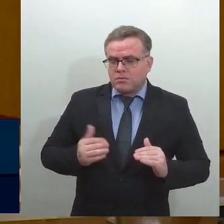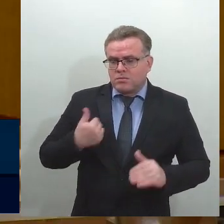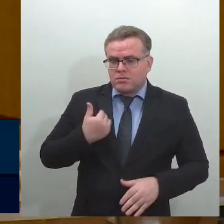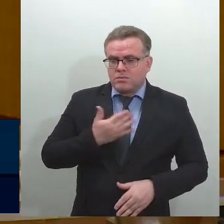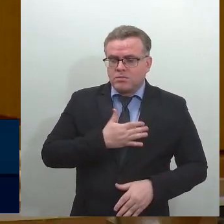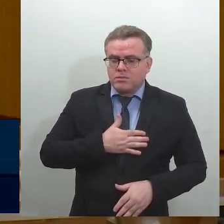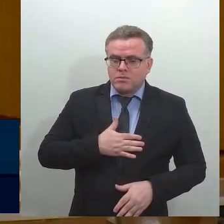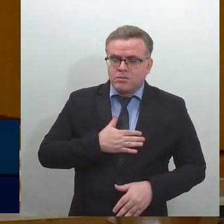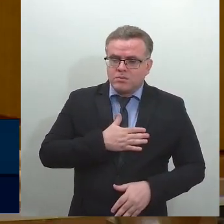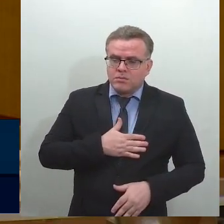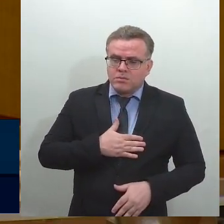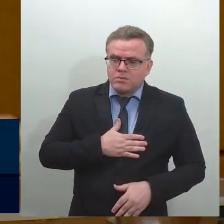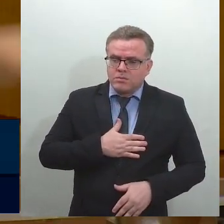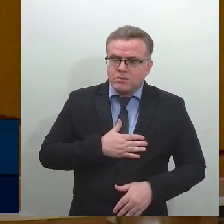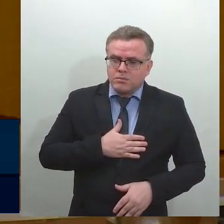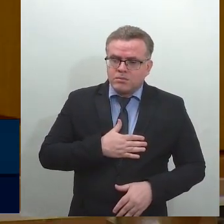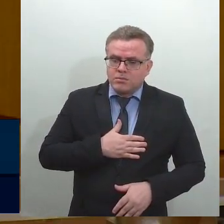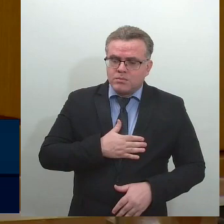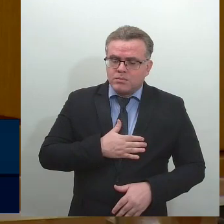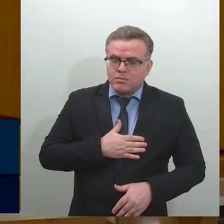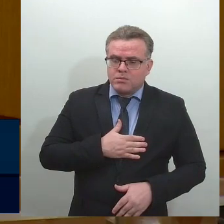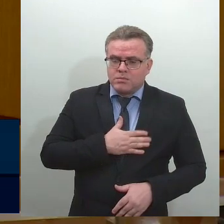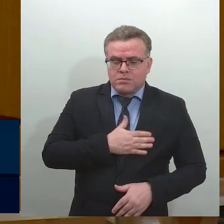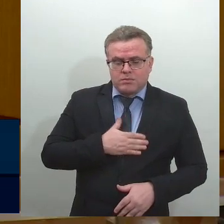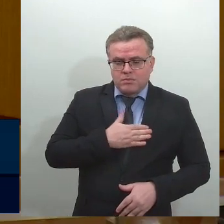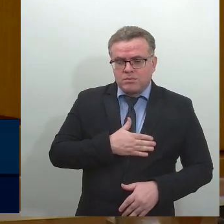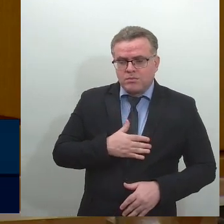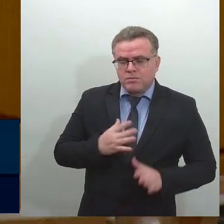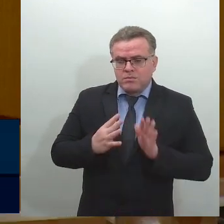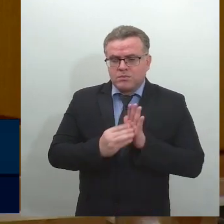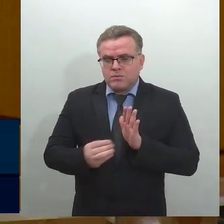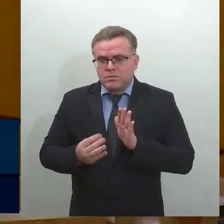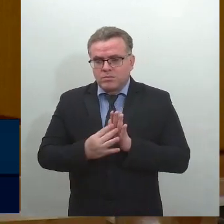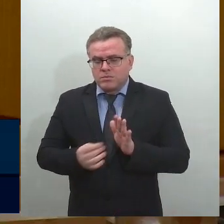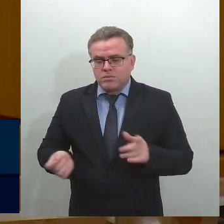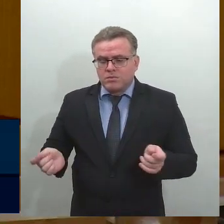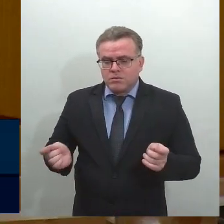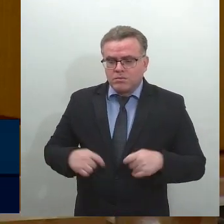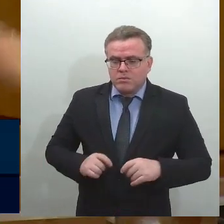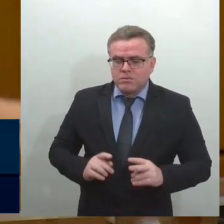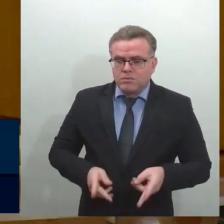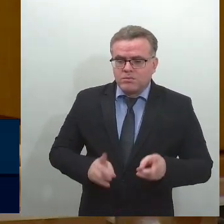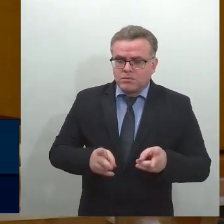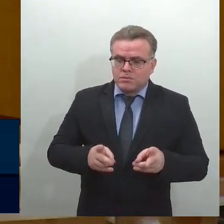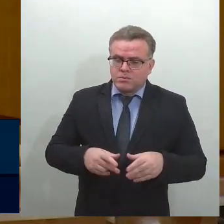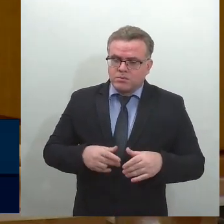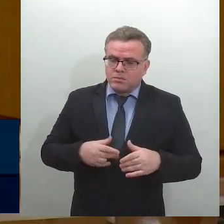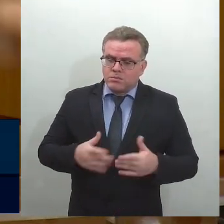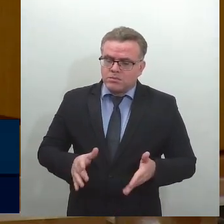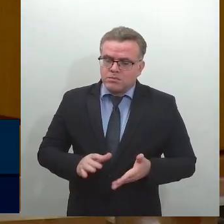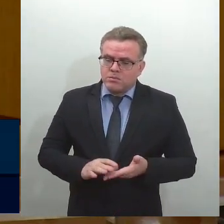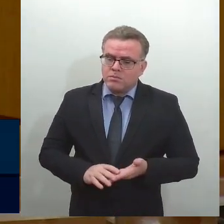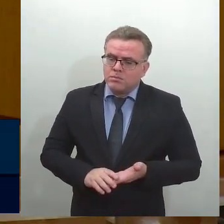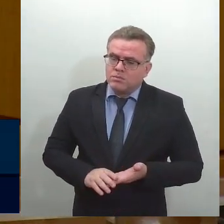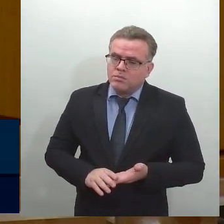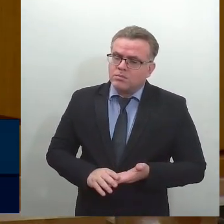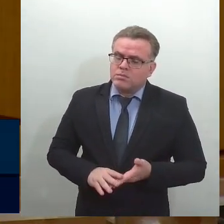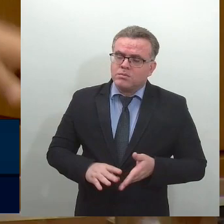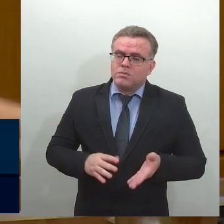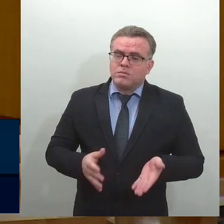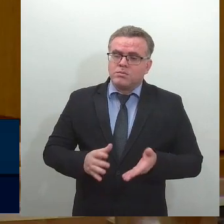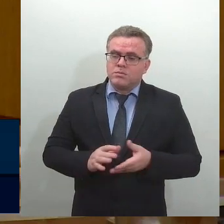gestão. Eu acredito que as coisas andam bem, porque o que